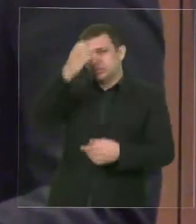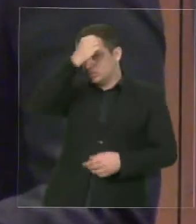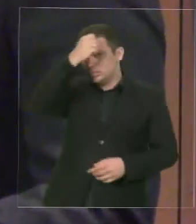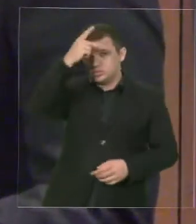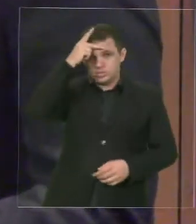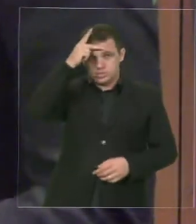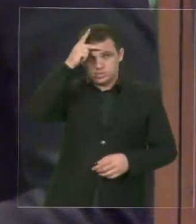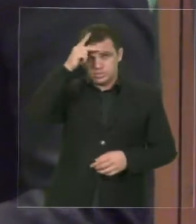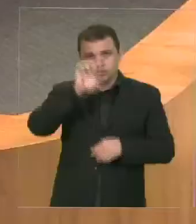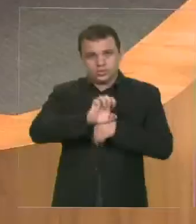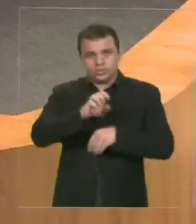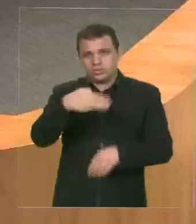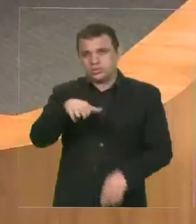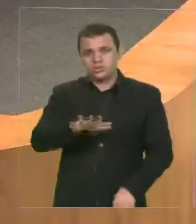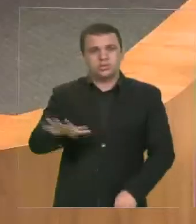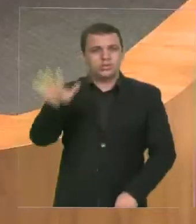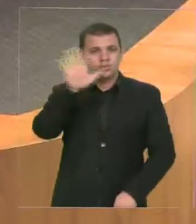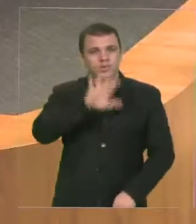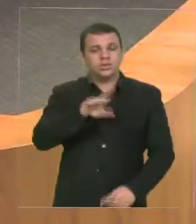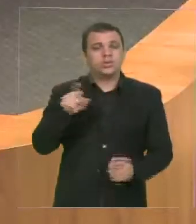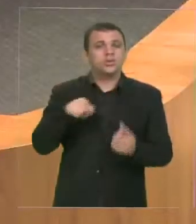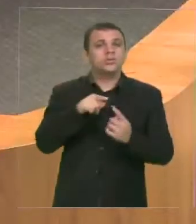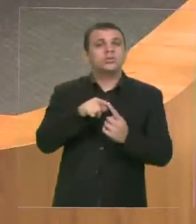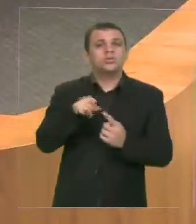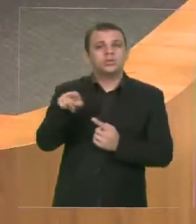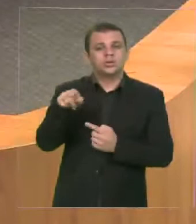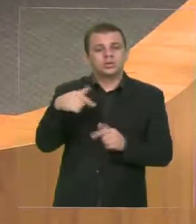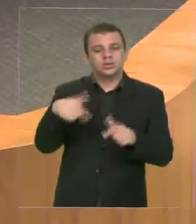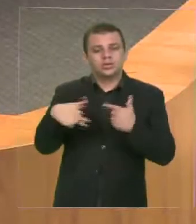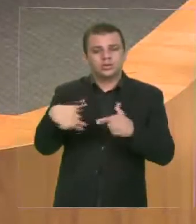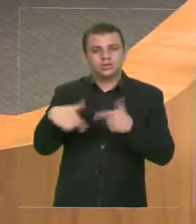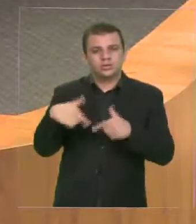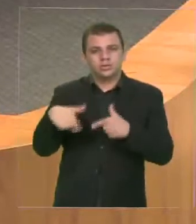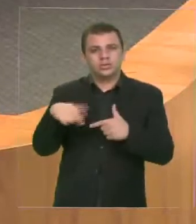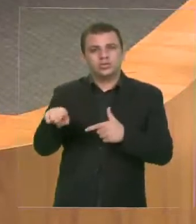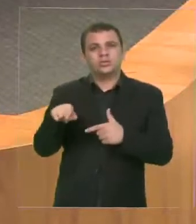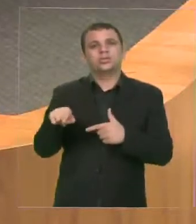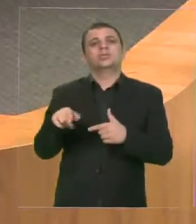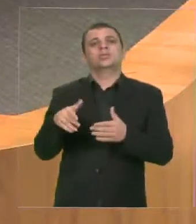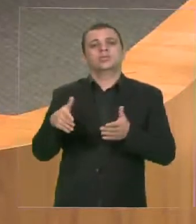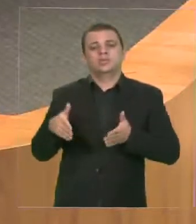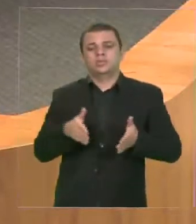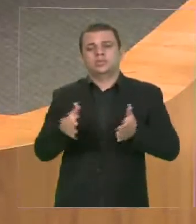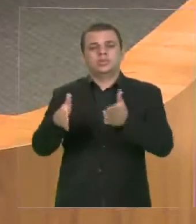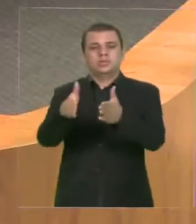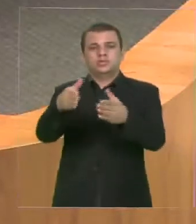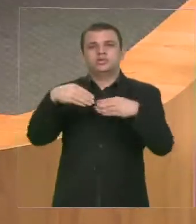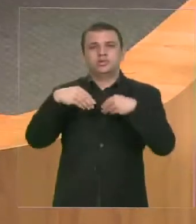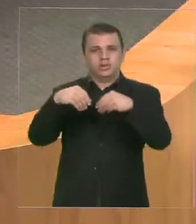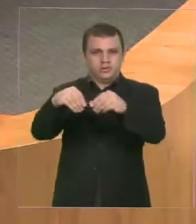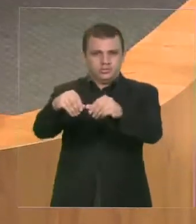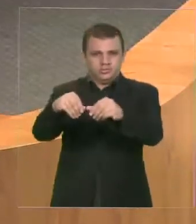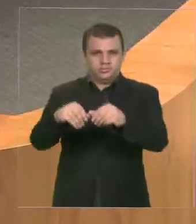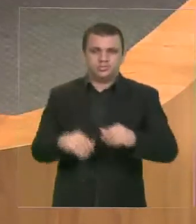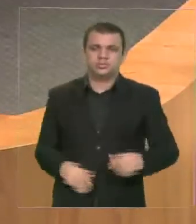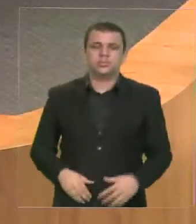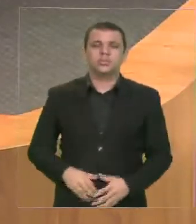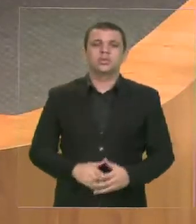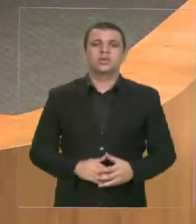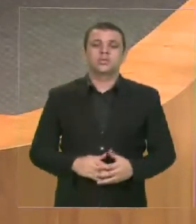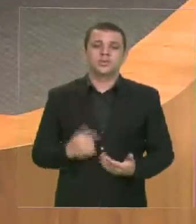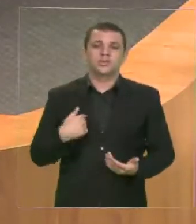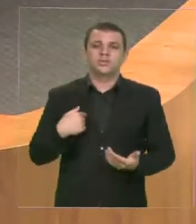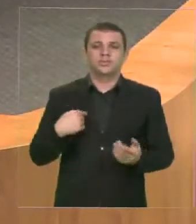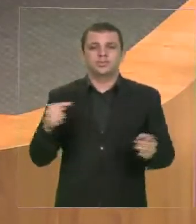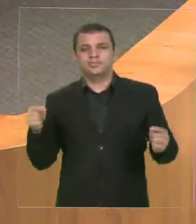prefeituras do Estado do Maranhão para execução de estradas vicinais. Bom, eu, combinando a